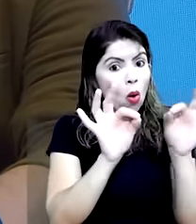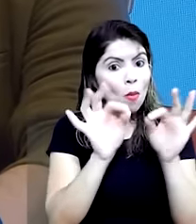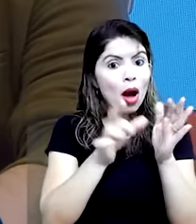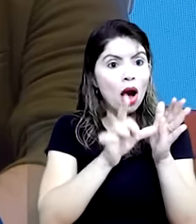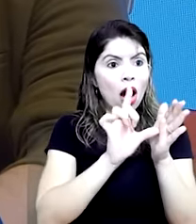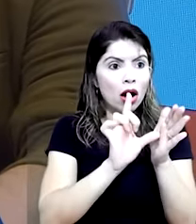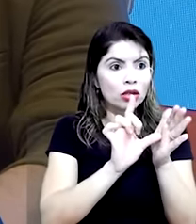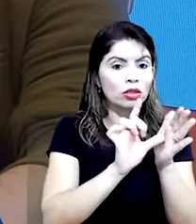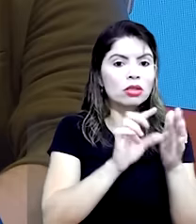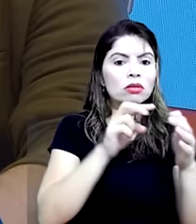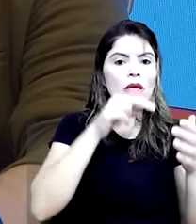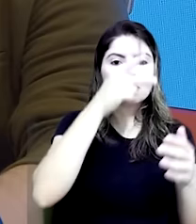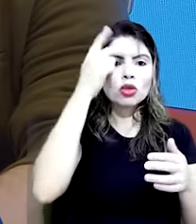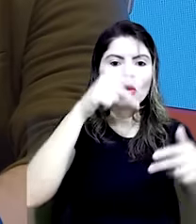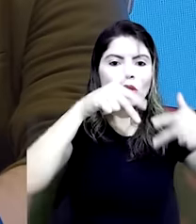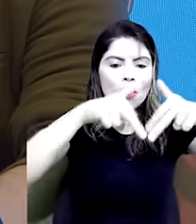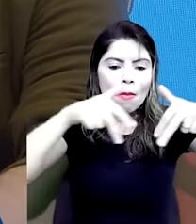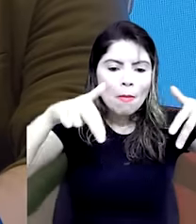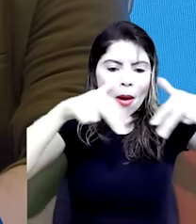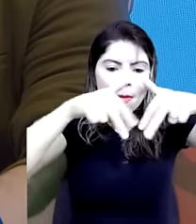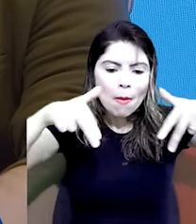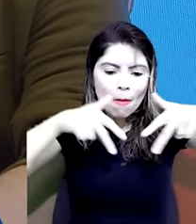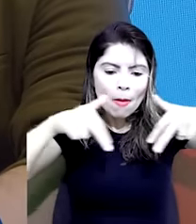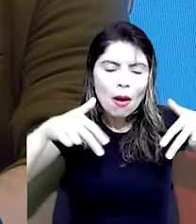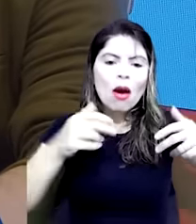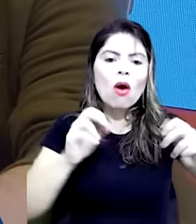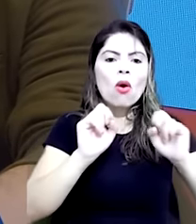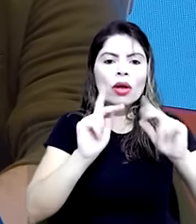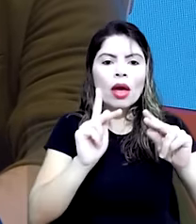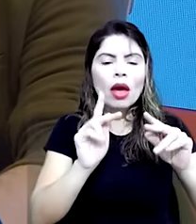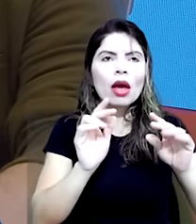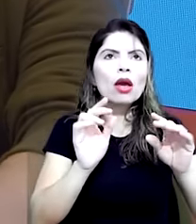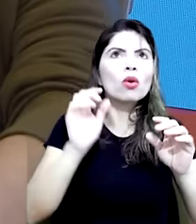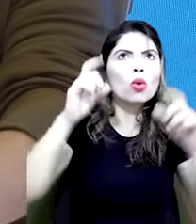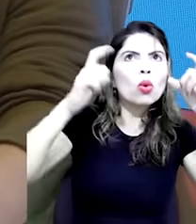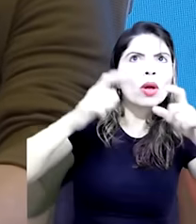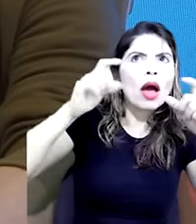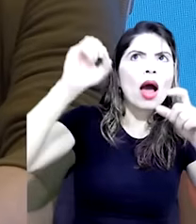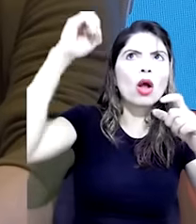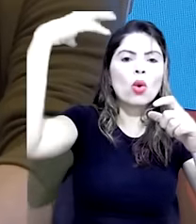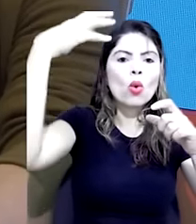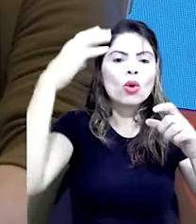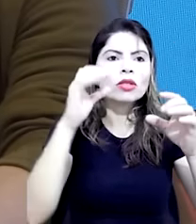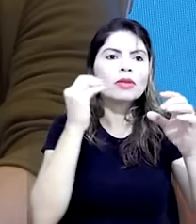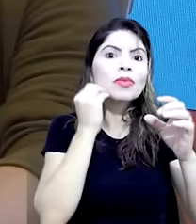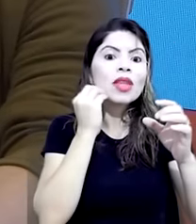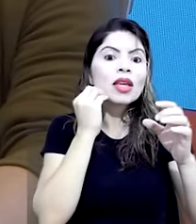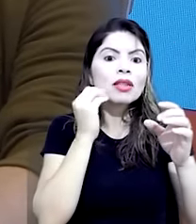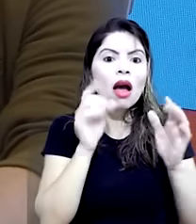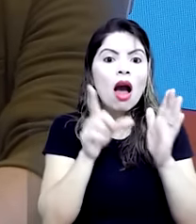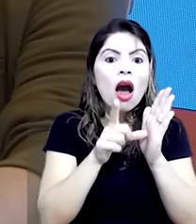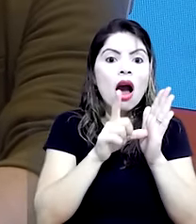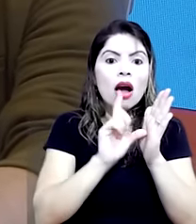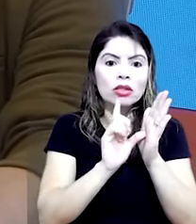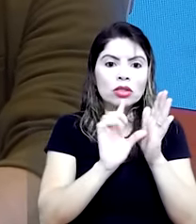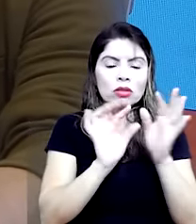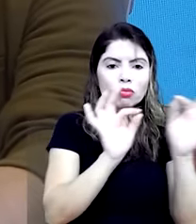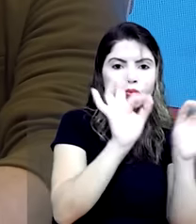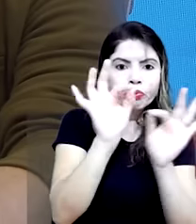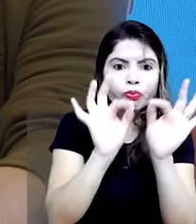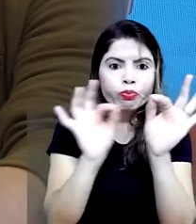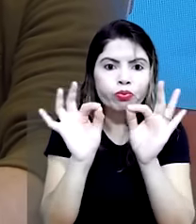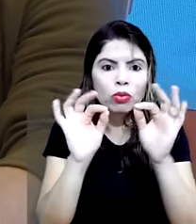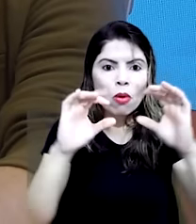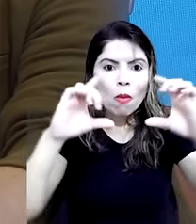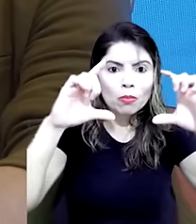que que né os os aplicativos aí vai vai melhorar depois não você já tem que tentar de primeira acertar você tem que fazer a boa